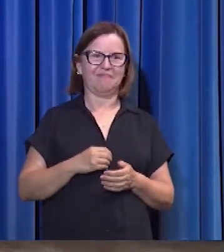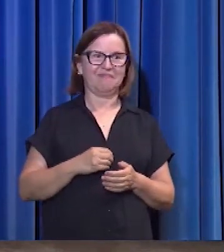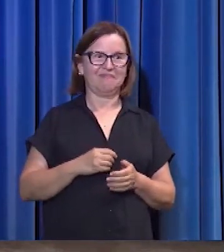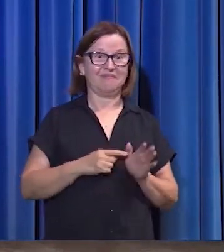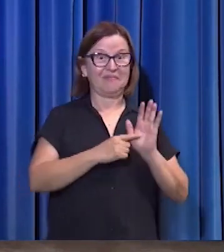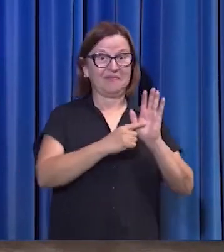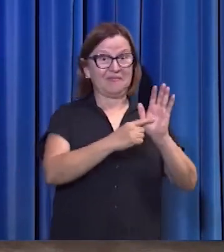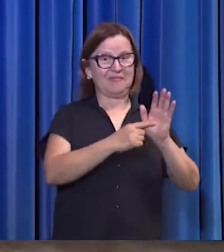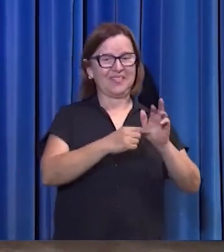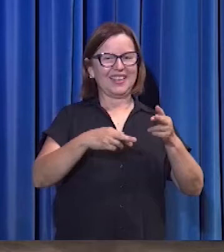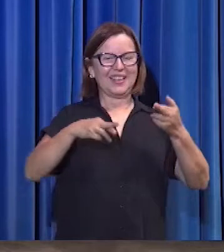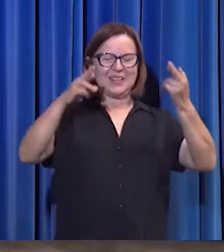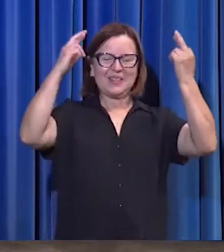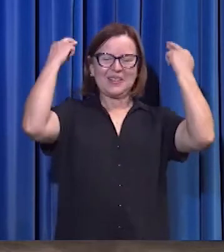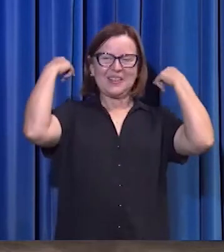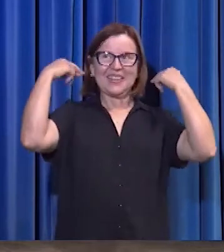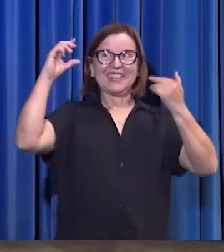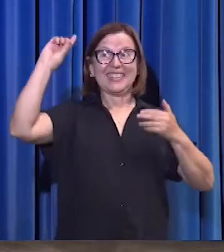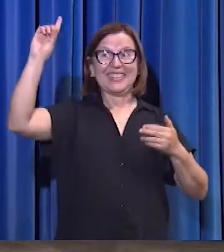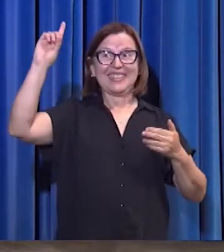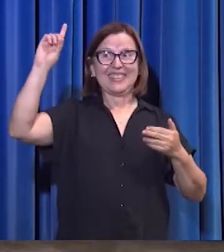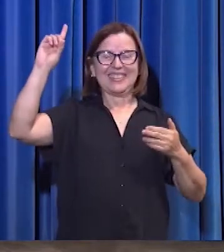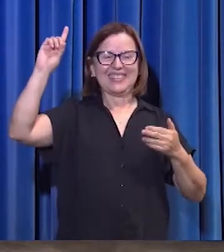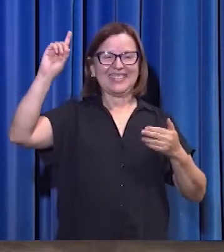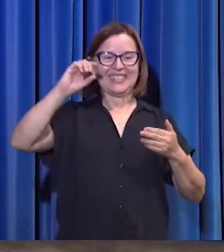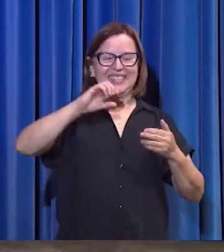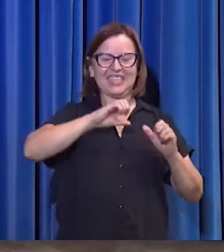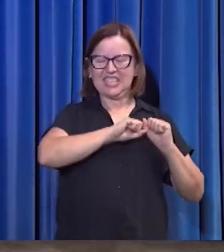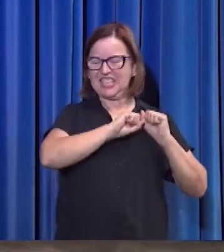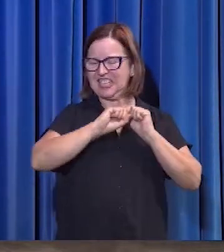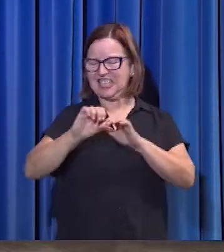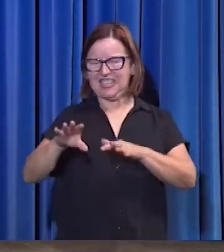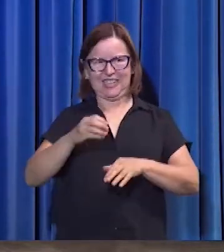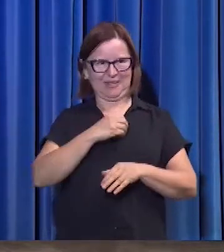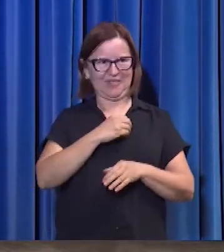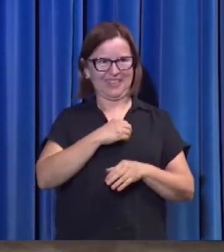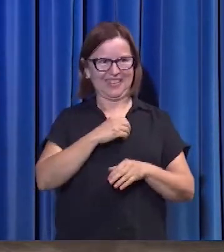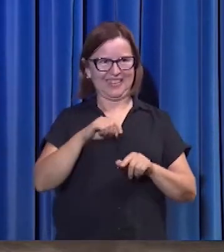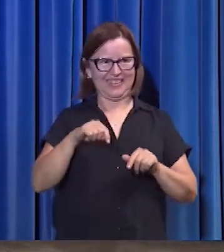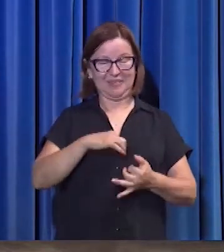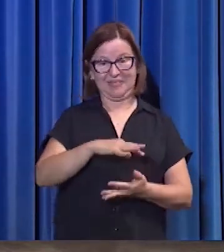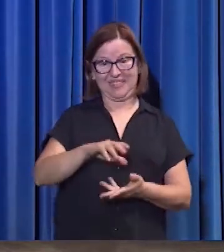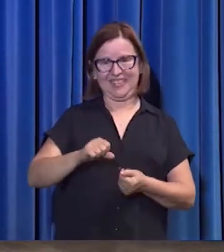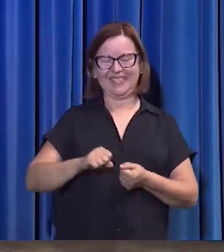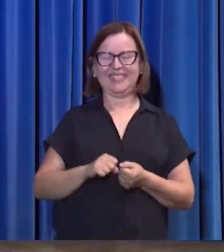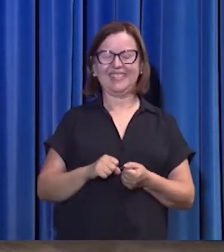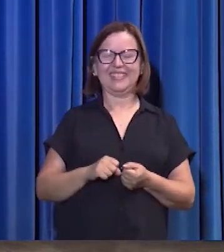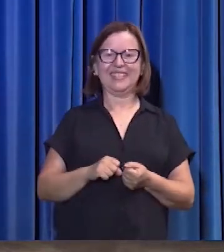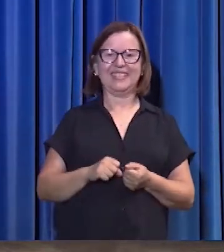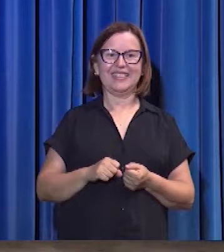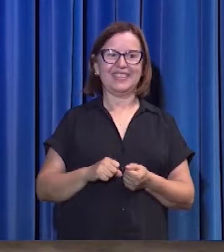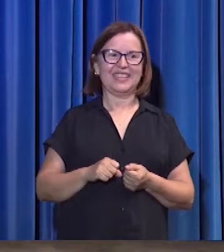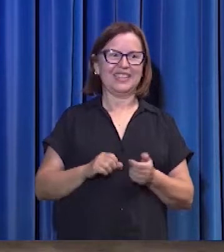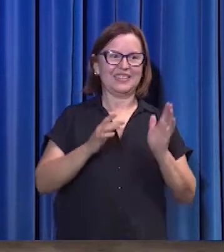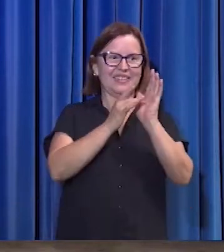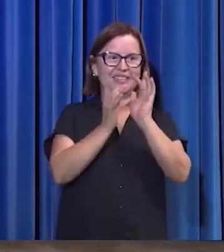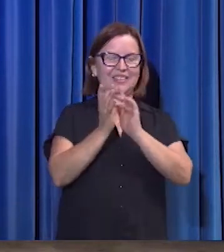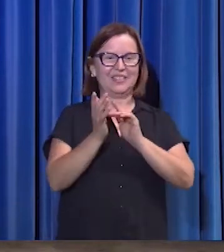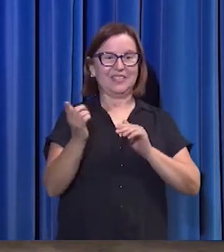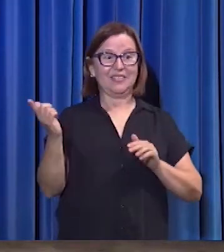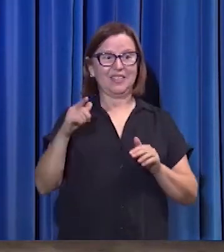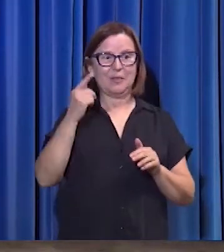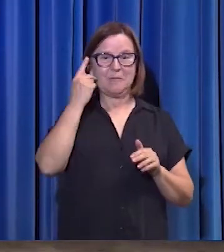Deus que tira o pecado do mundo. Ele veio para salvar o seu povo